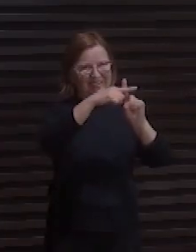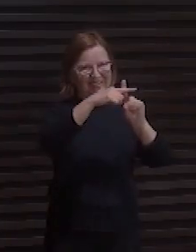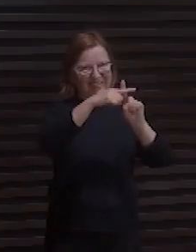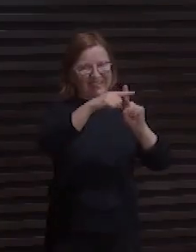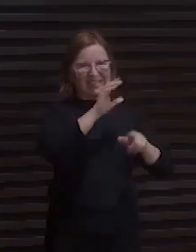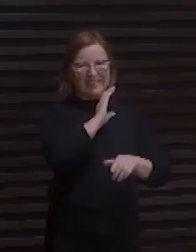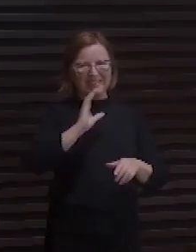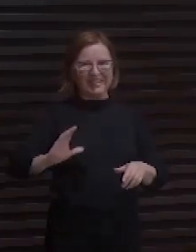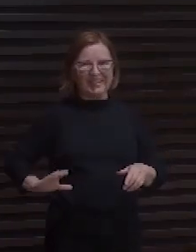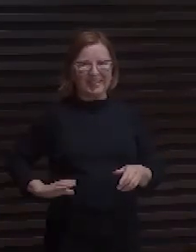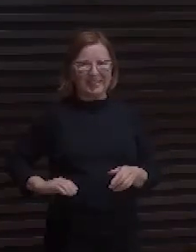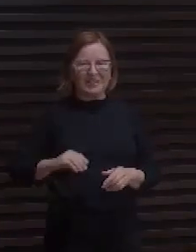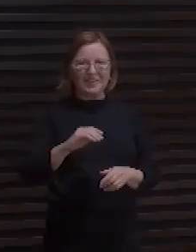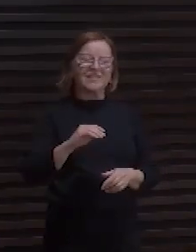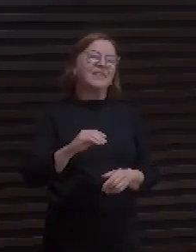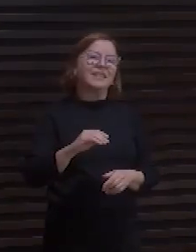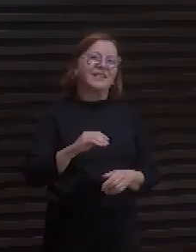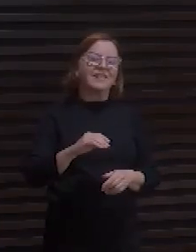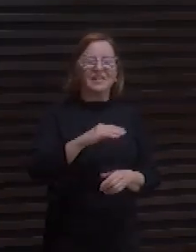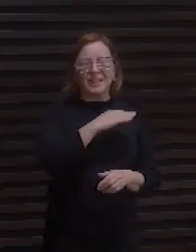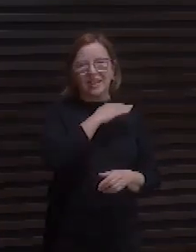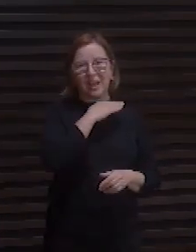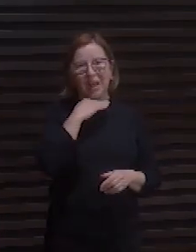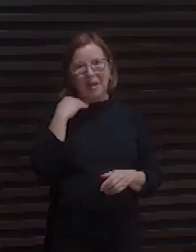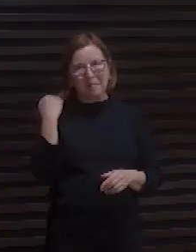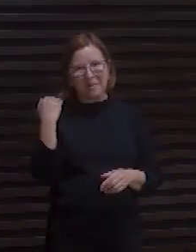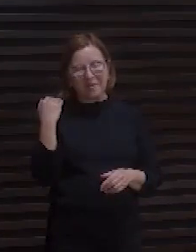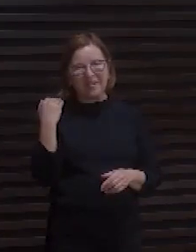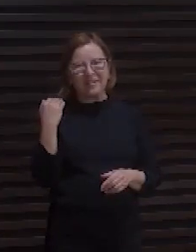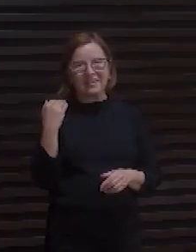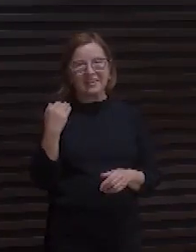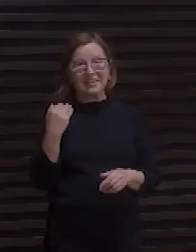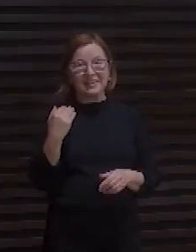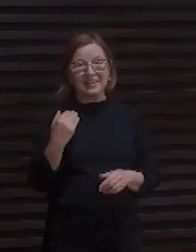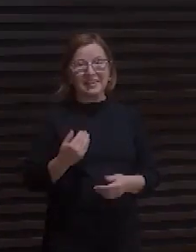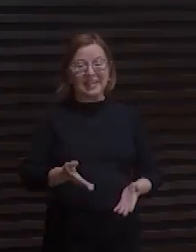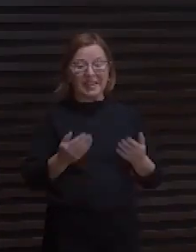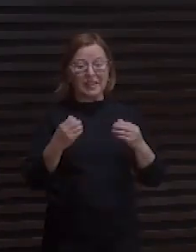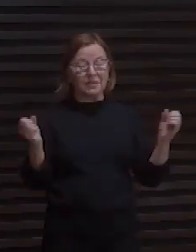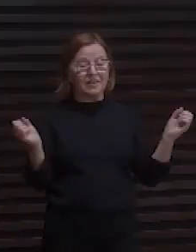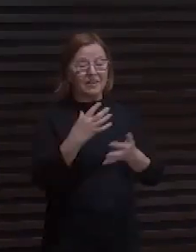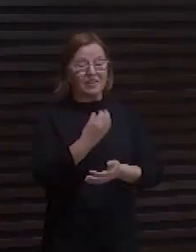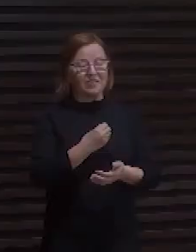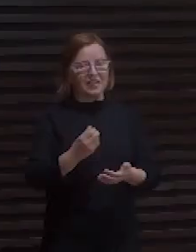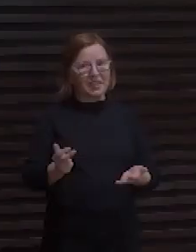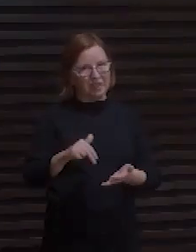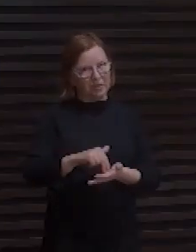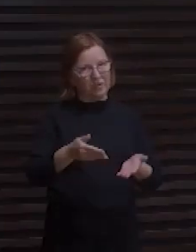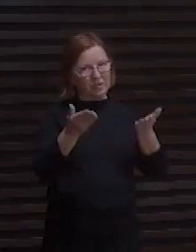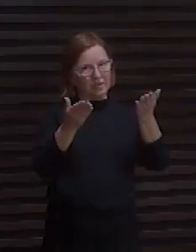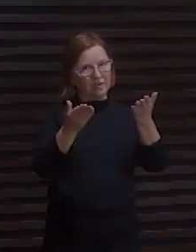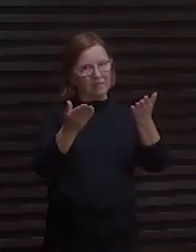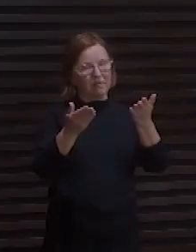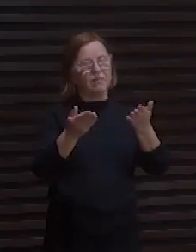morte, no batismo da morte, e receberam nova vida na ressurreição, são